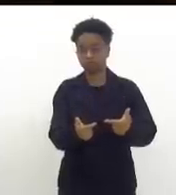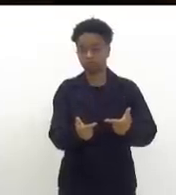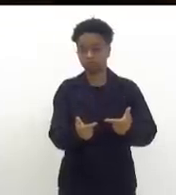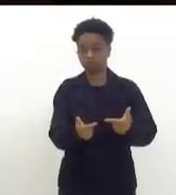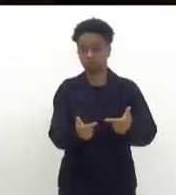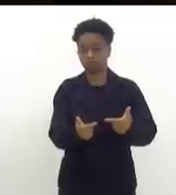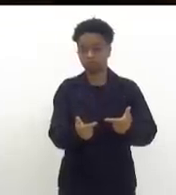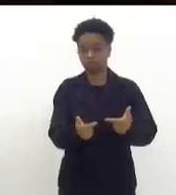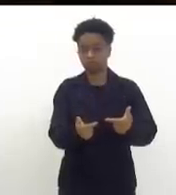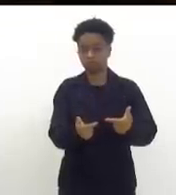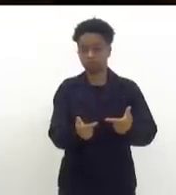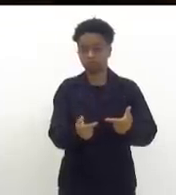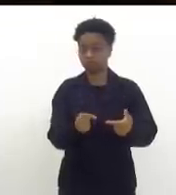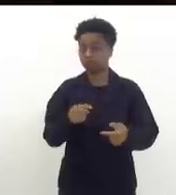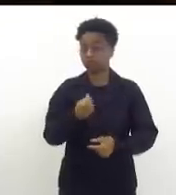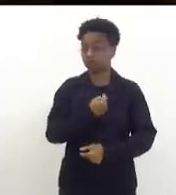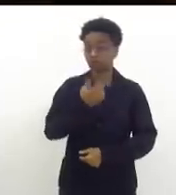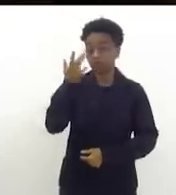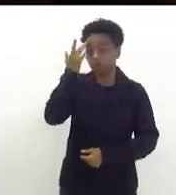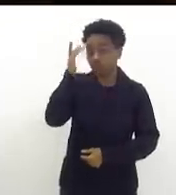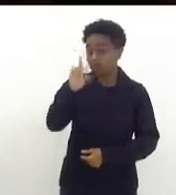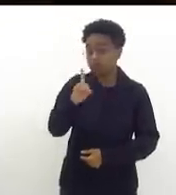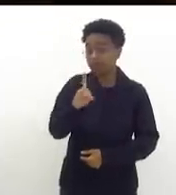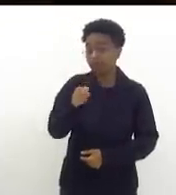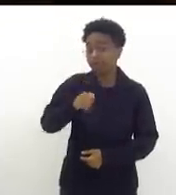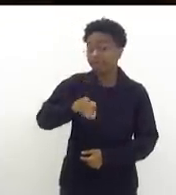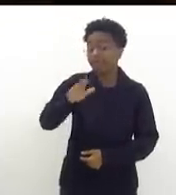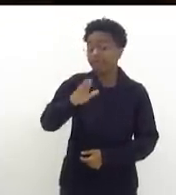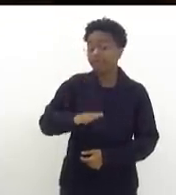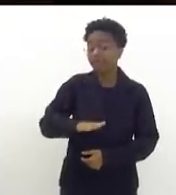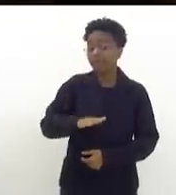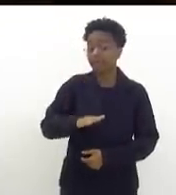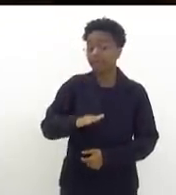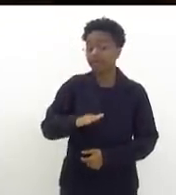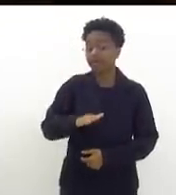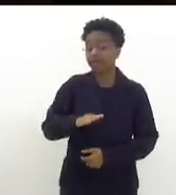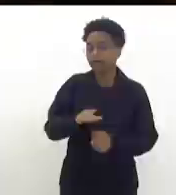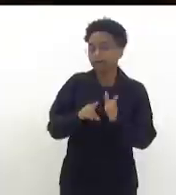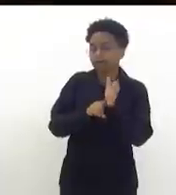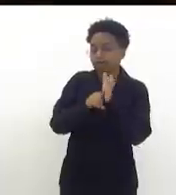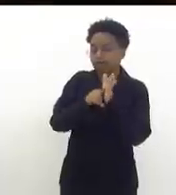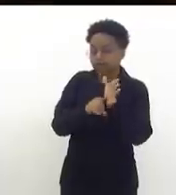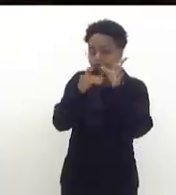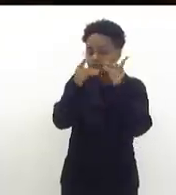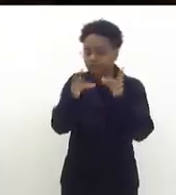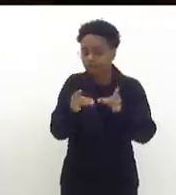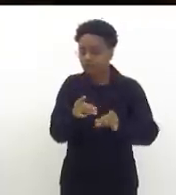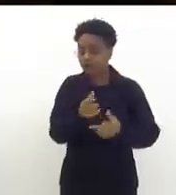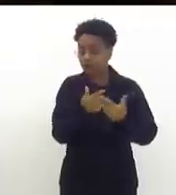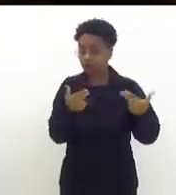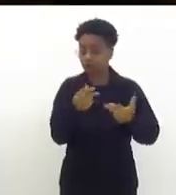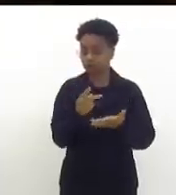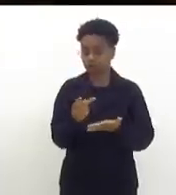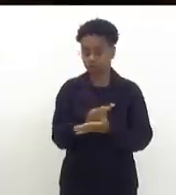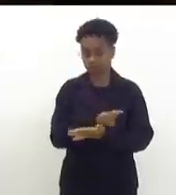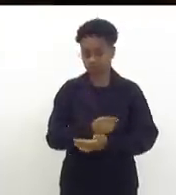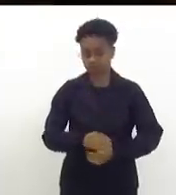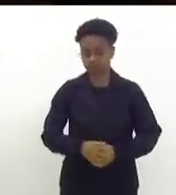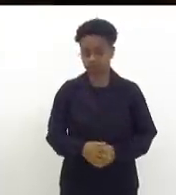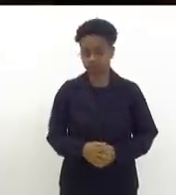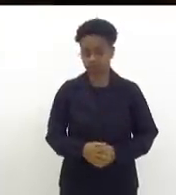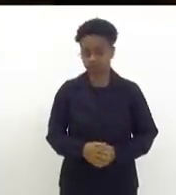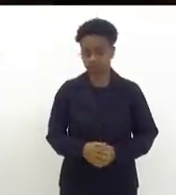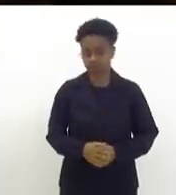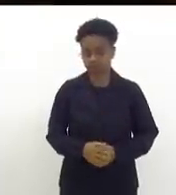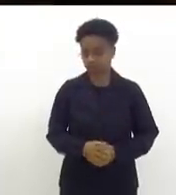não sabemos Quem são os atores que estão apurando esse constrangimento não